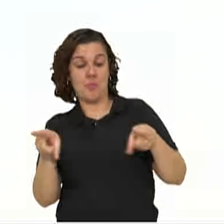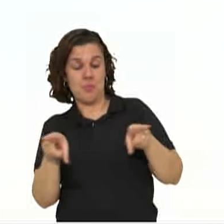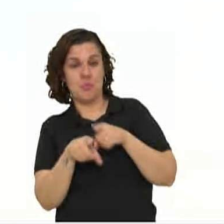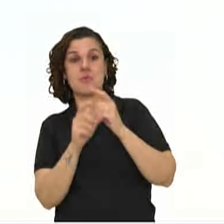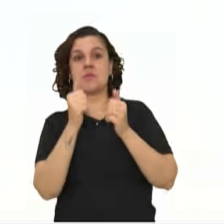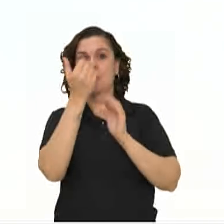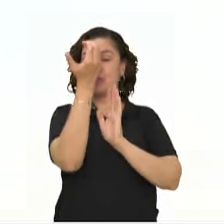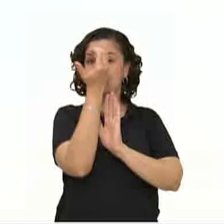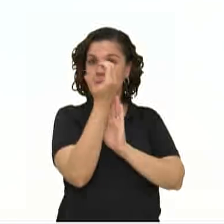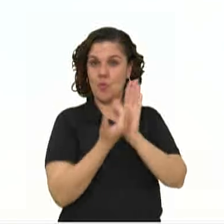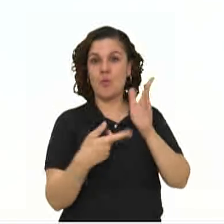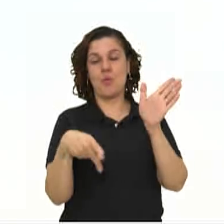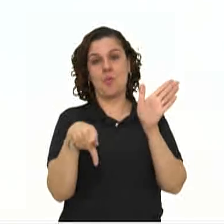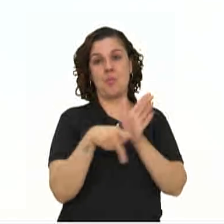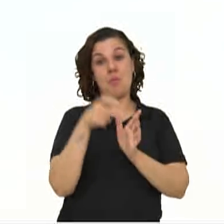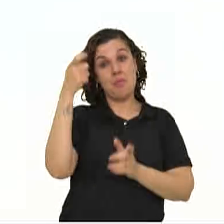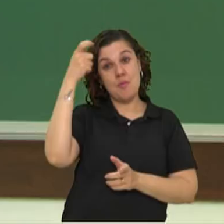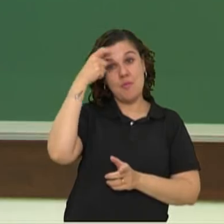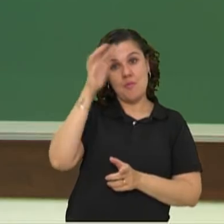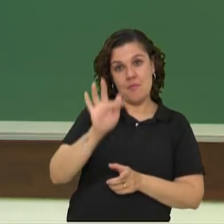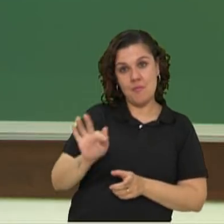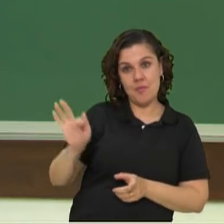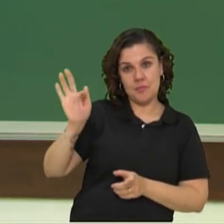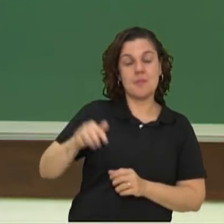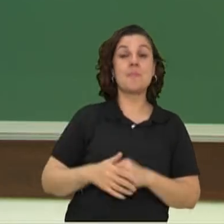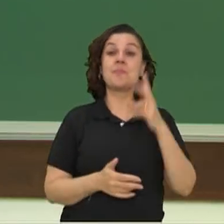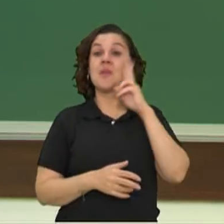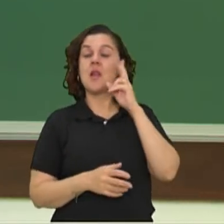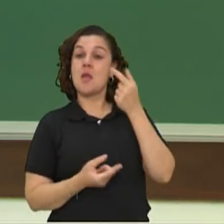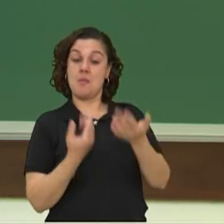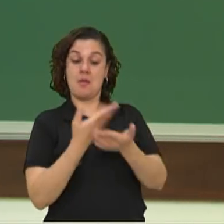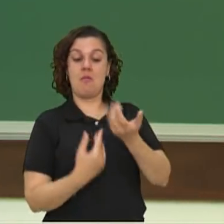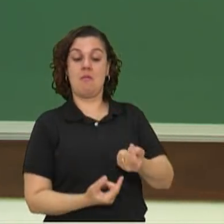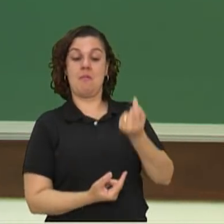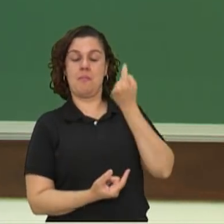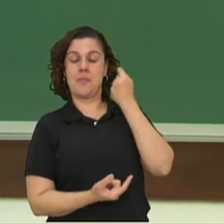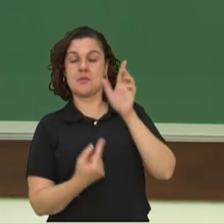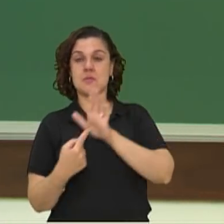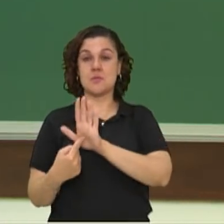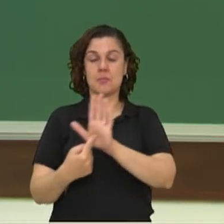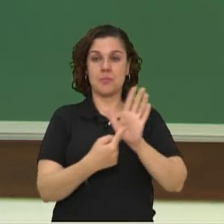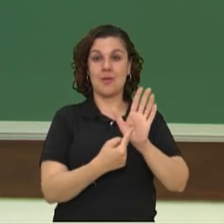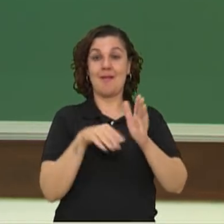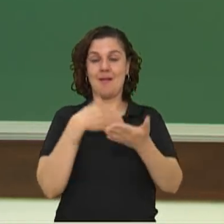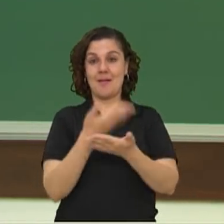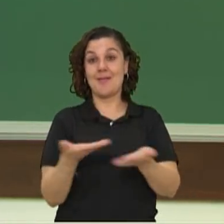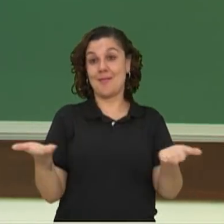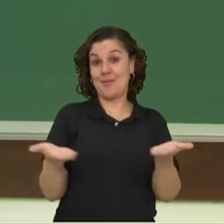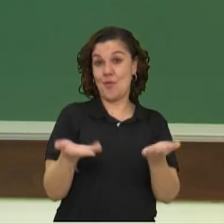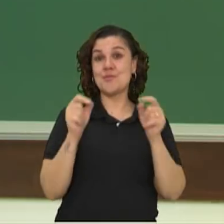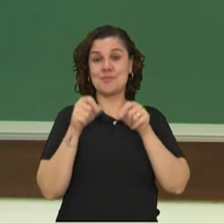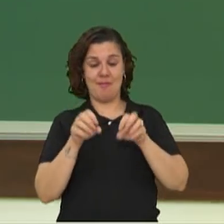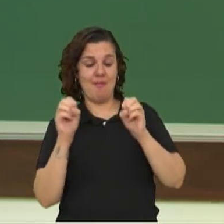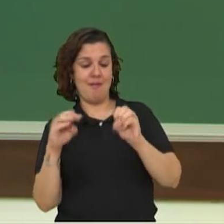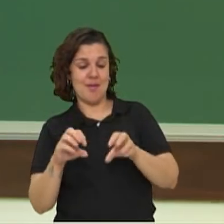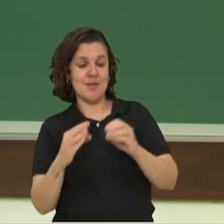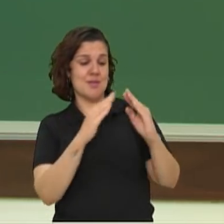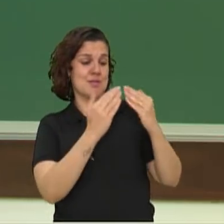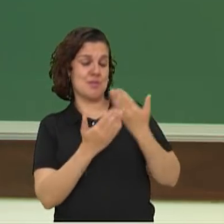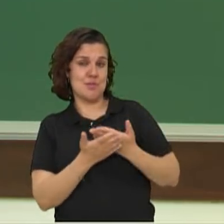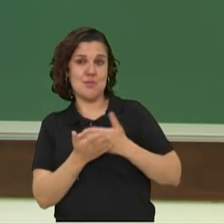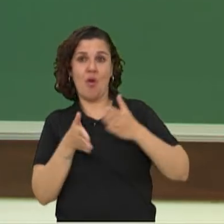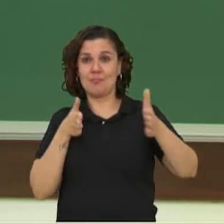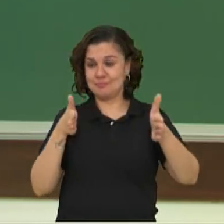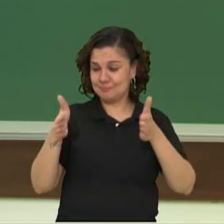constituíram-se o currículo das universidades. Lembra que na última aula eu falei para vocês que nós tínhamos que ver uma coisa que existe até hoje? Então, é a escola. A escola foi criada